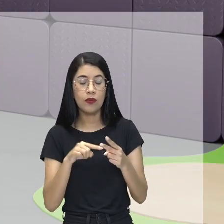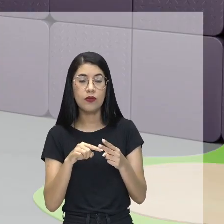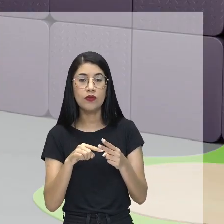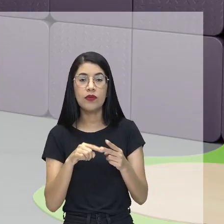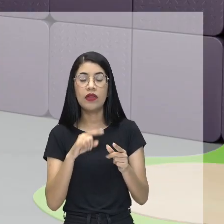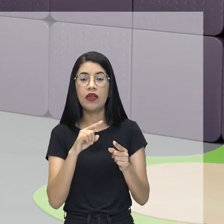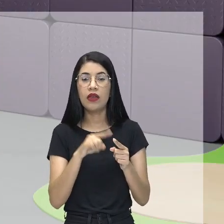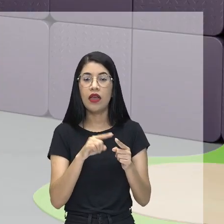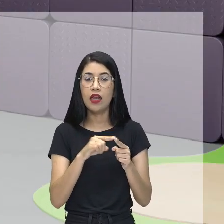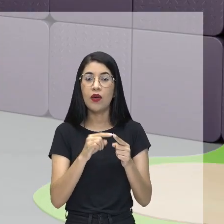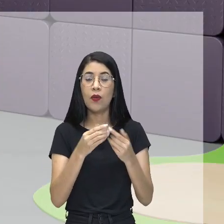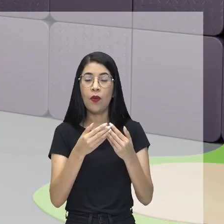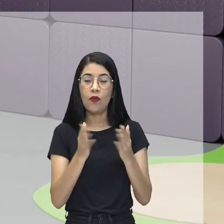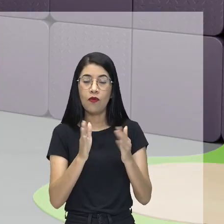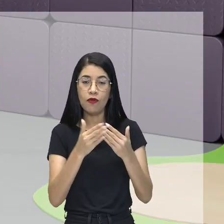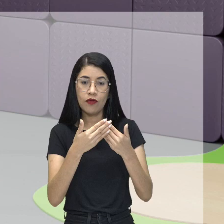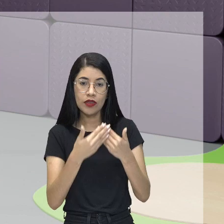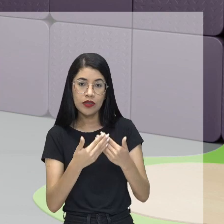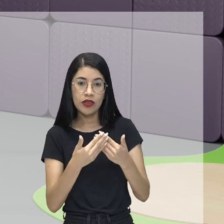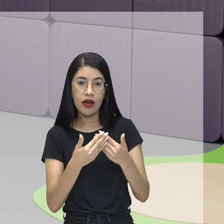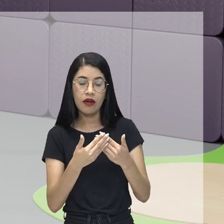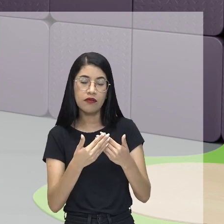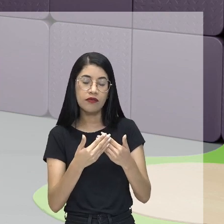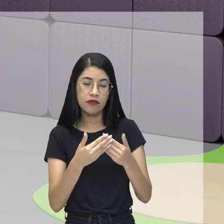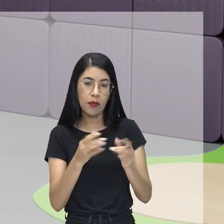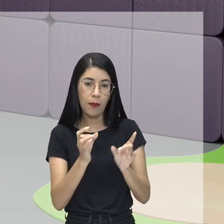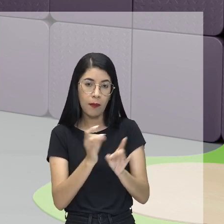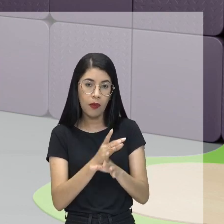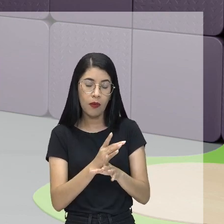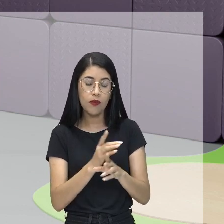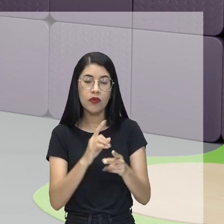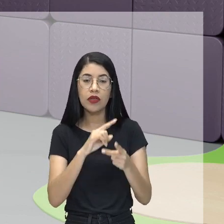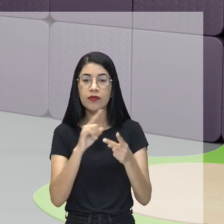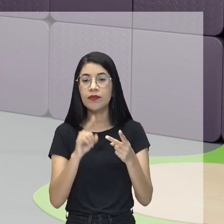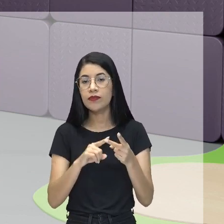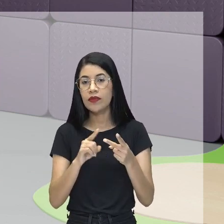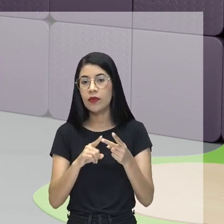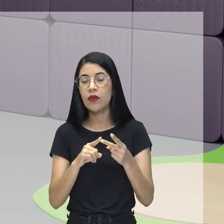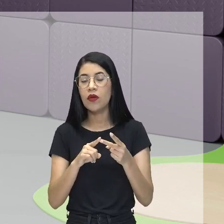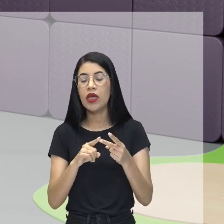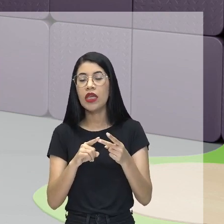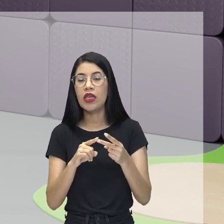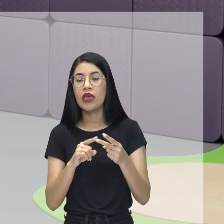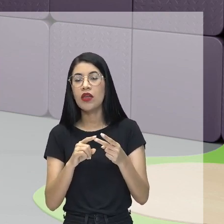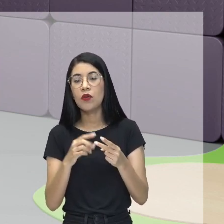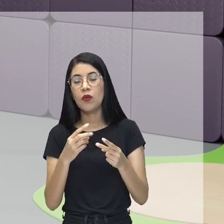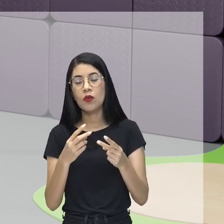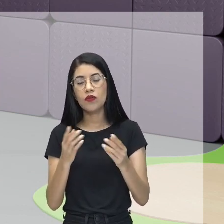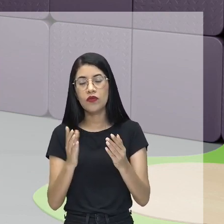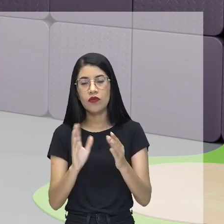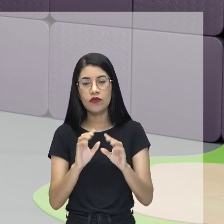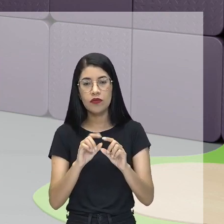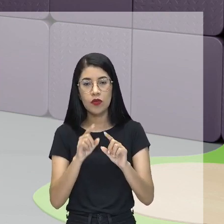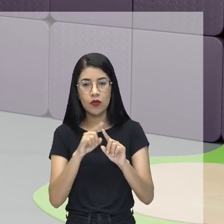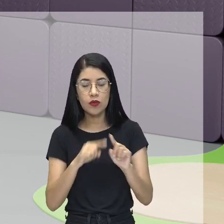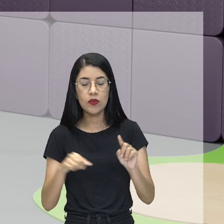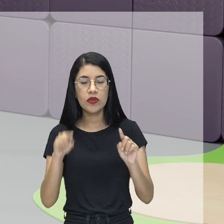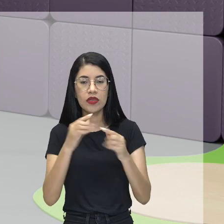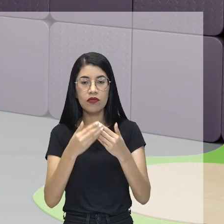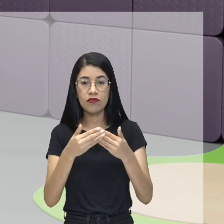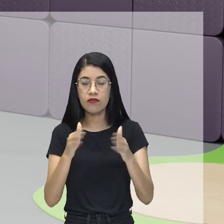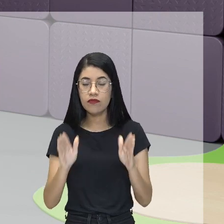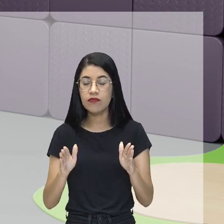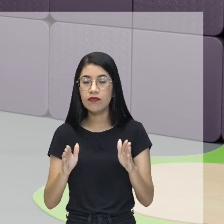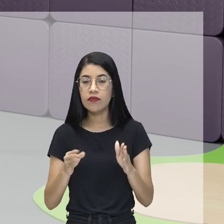ciclo fechado, ciclo termodinâmico fechado e ciclo termodinâmico aberto. Então, nós